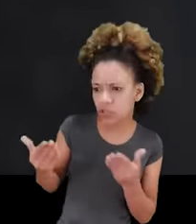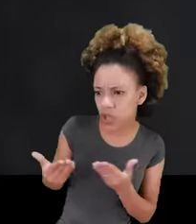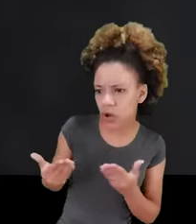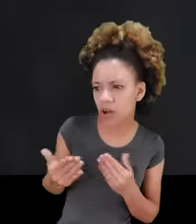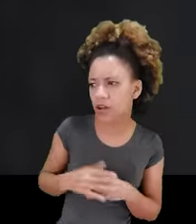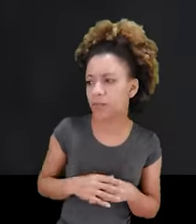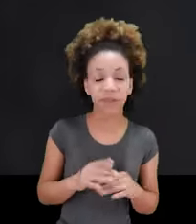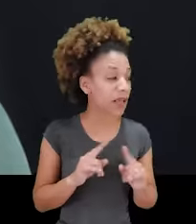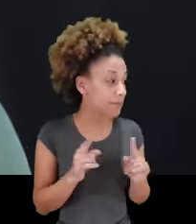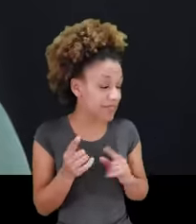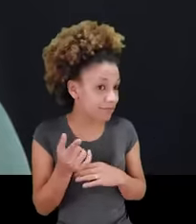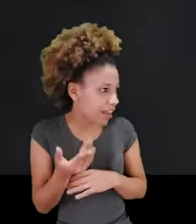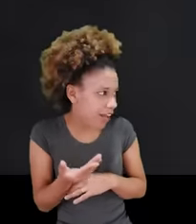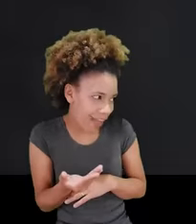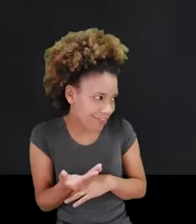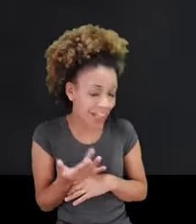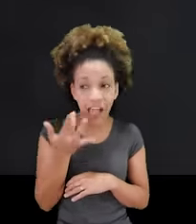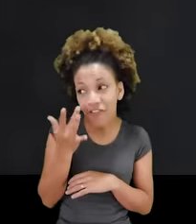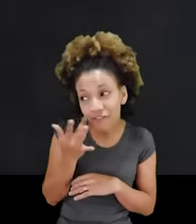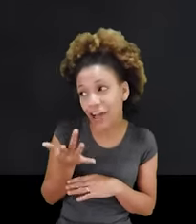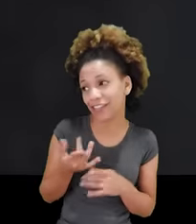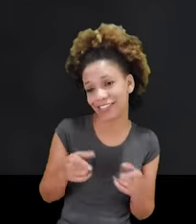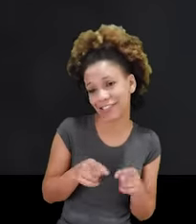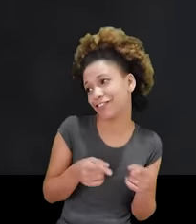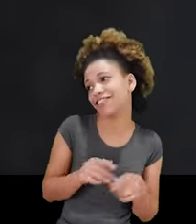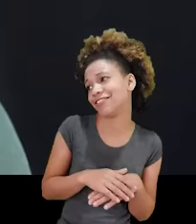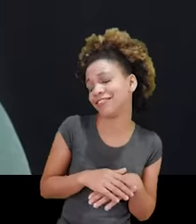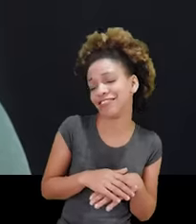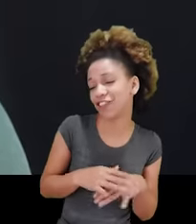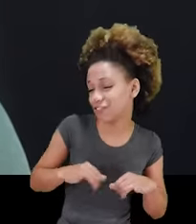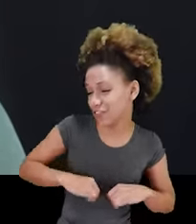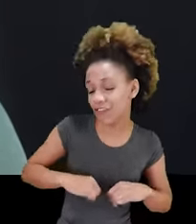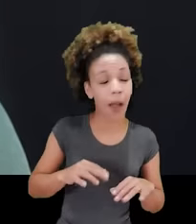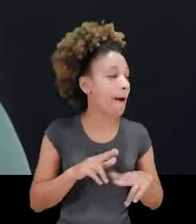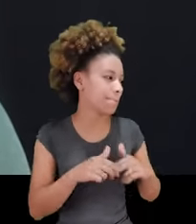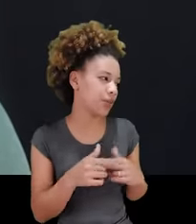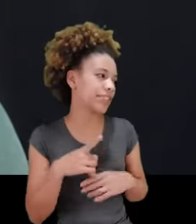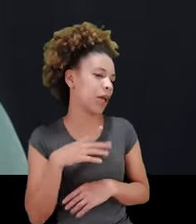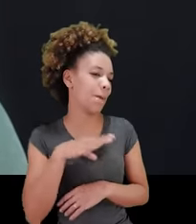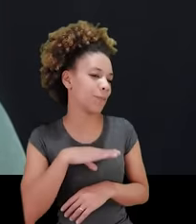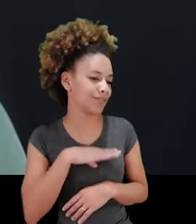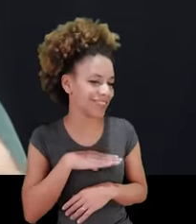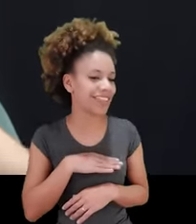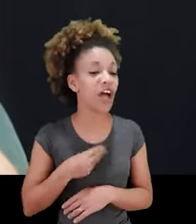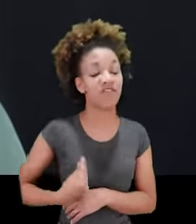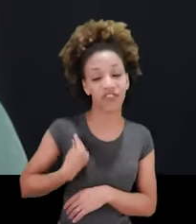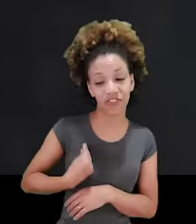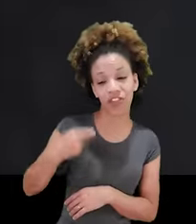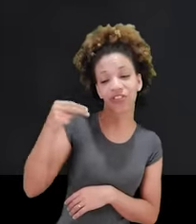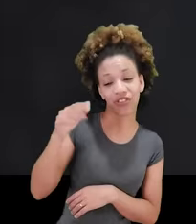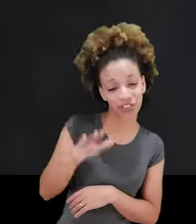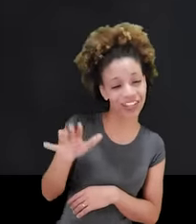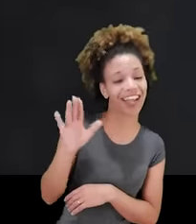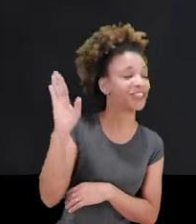é por isso que é muito fácil nós irmos na vossa cantiga, não é? Porque por isso que de repente tem um português morando no Nordeste brasileiro.